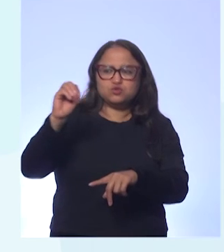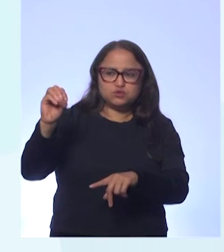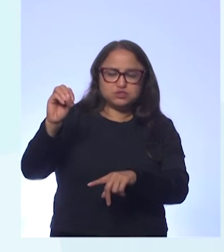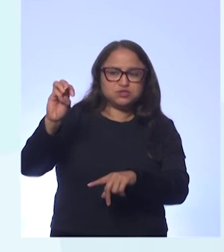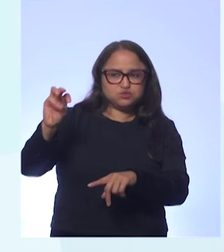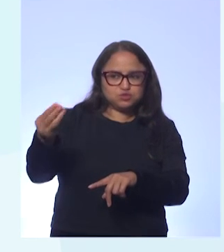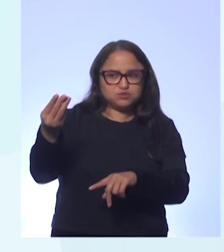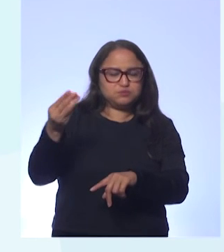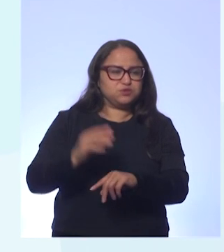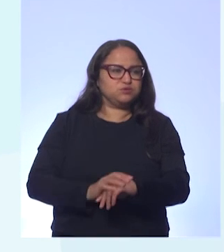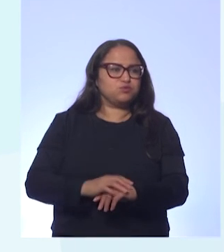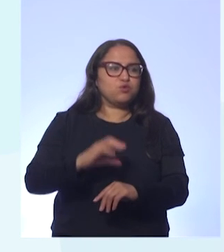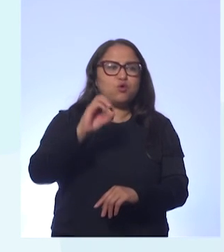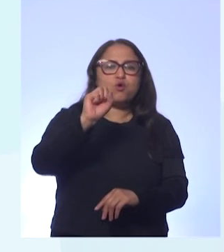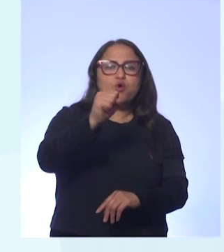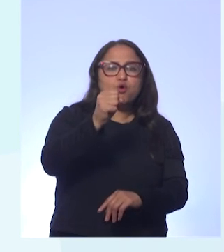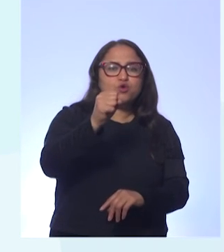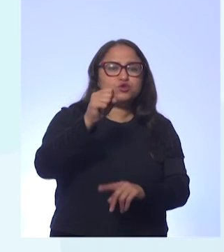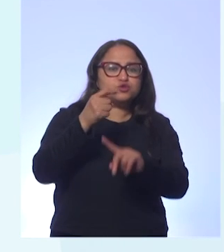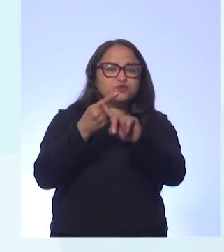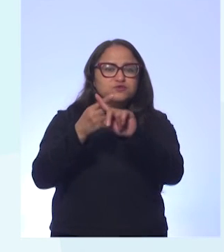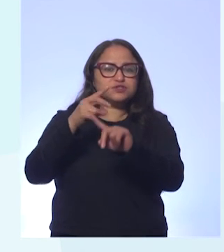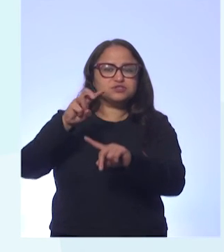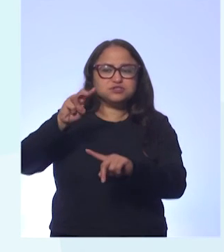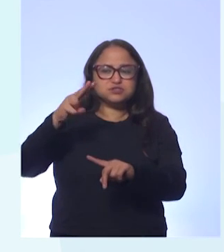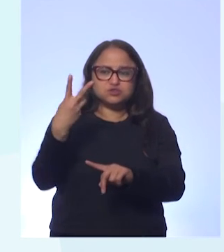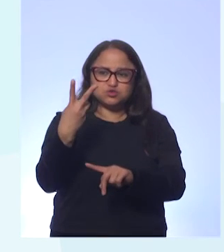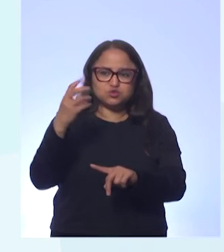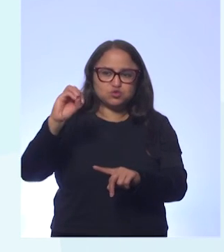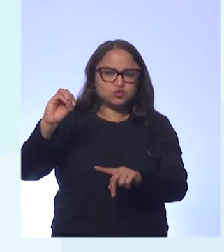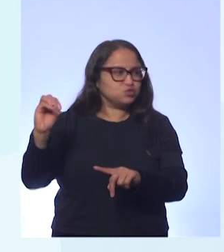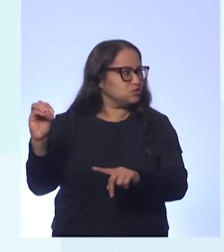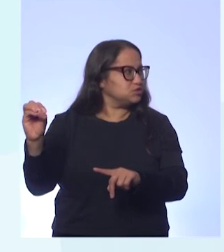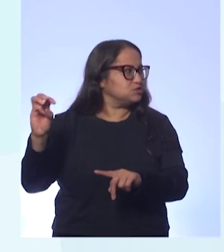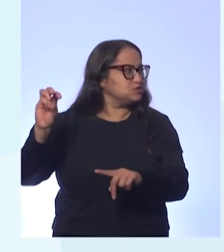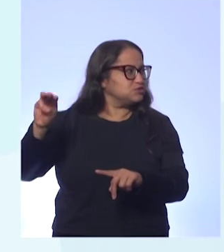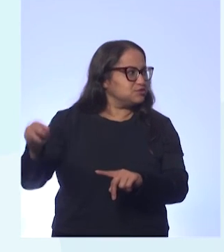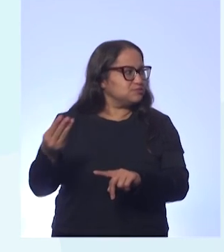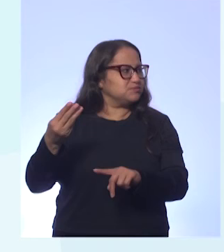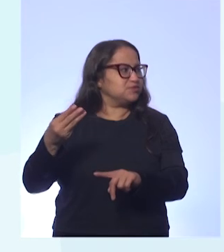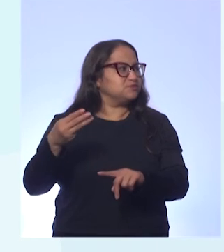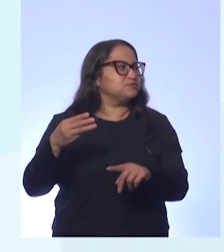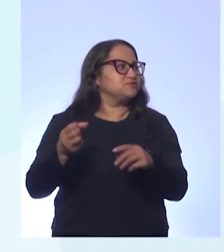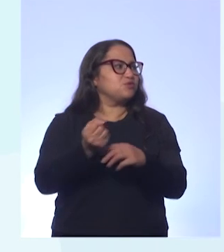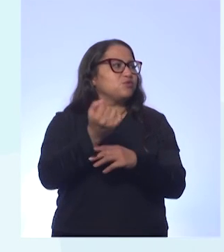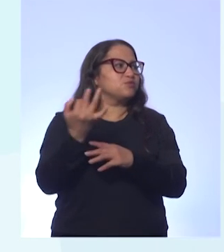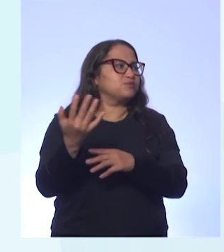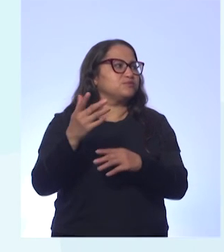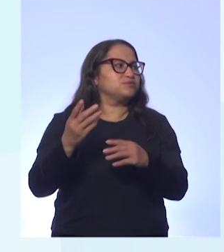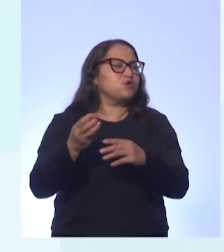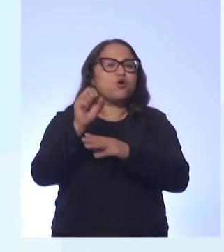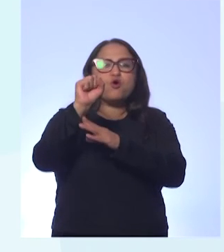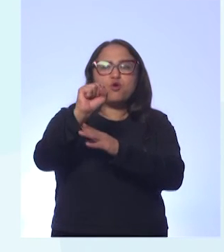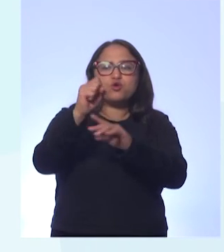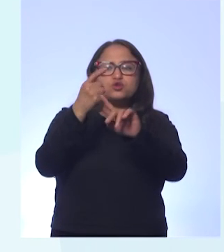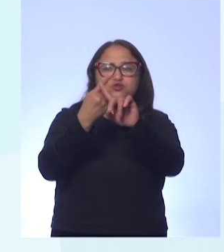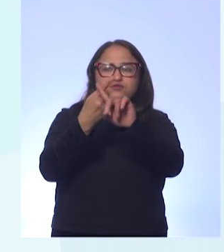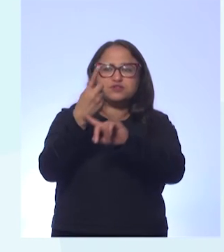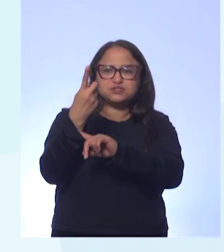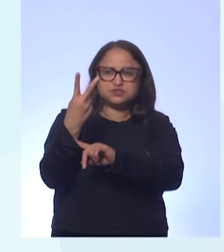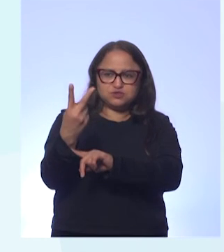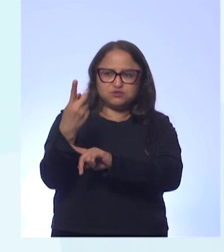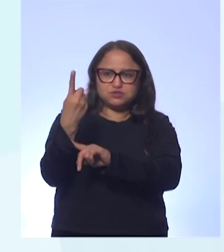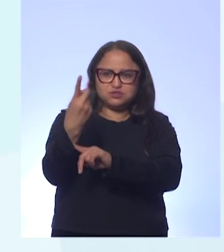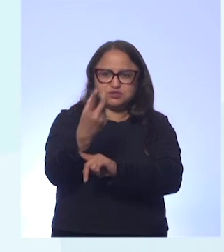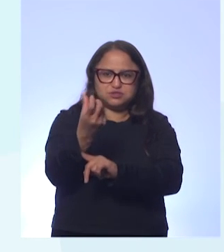200.000, né? E 8 vezes 200.000, como que a gente faz essa continha cheia de zeros? 8 vezes 2, 16, e